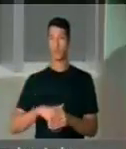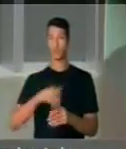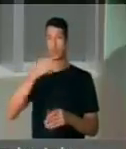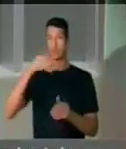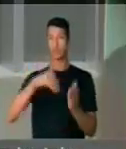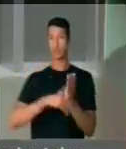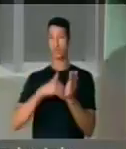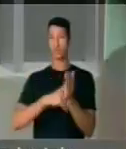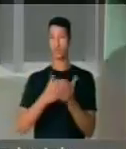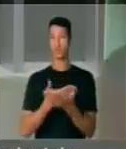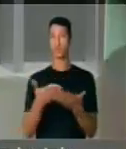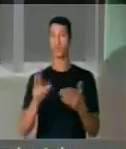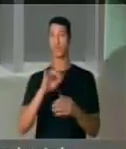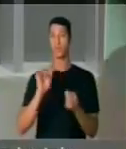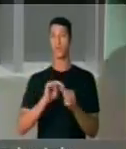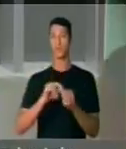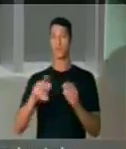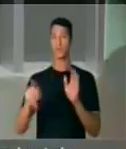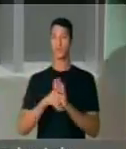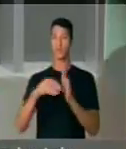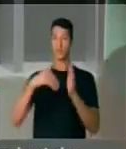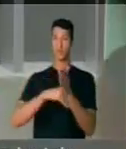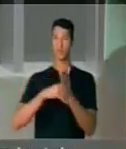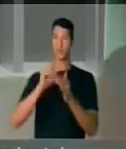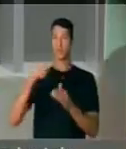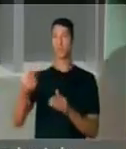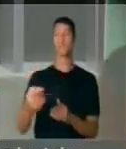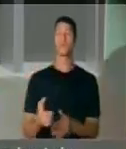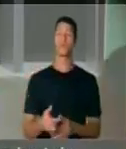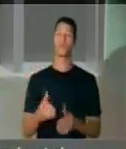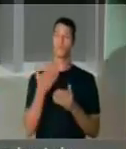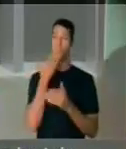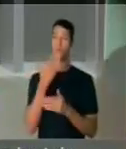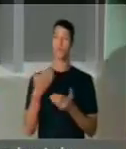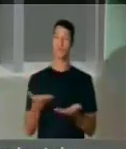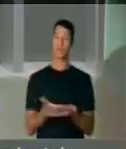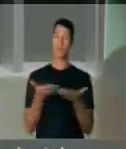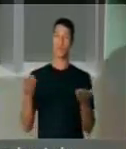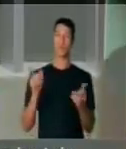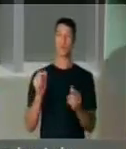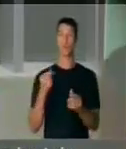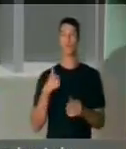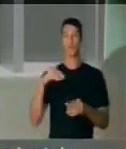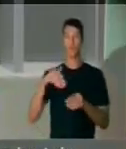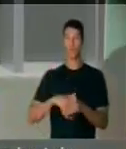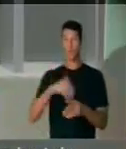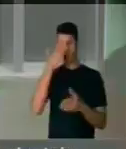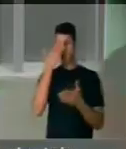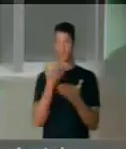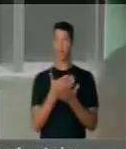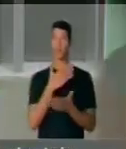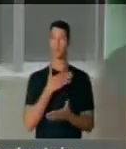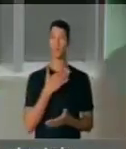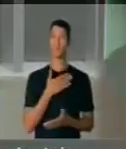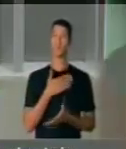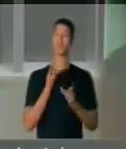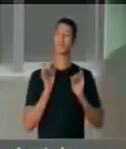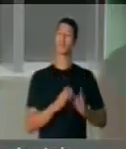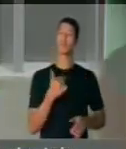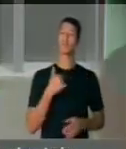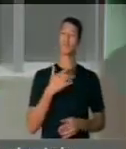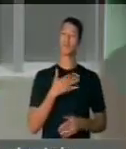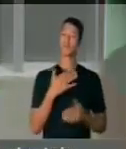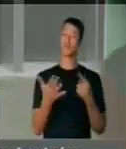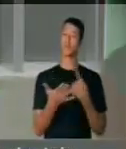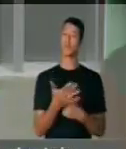secreto que vocês vão fazer nessa cabine daqui a pouco. Peço a vocês esse voto de confiança e deixo aqui o